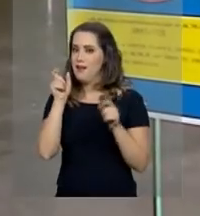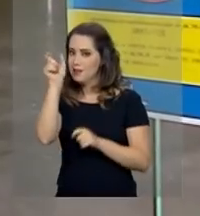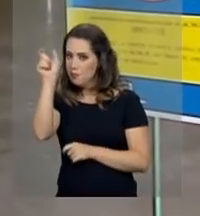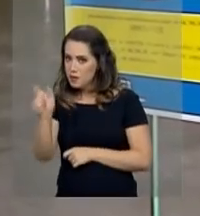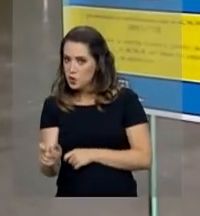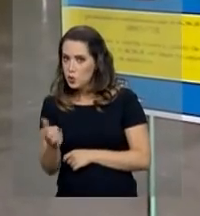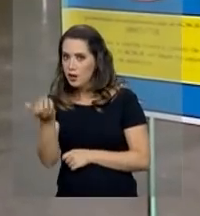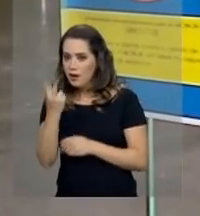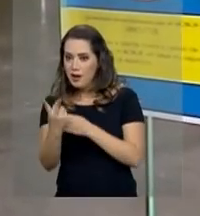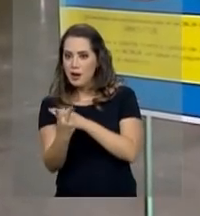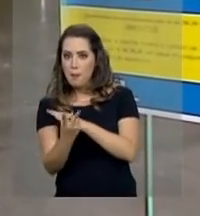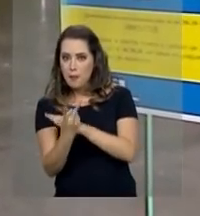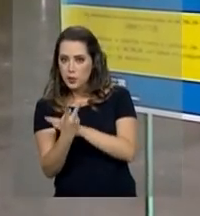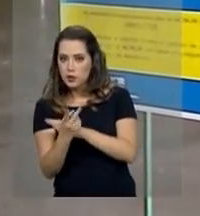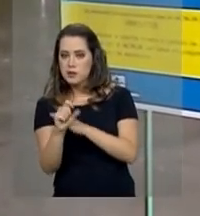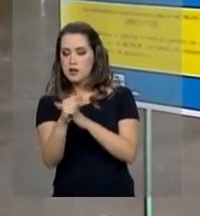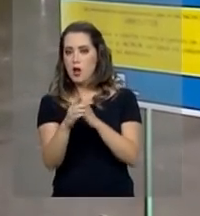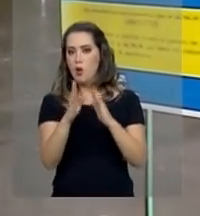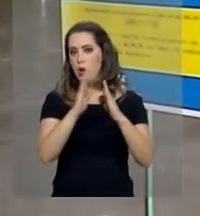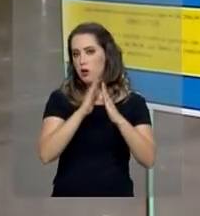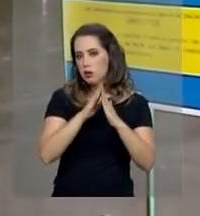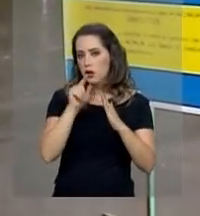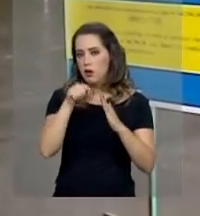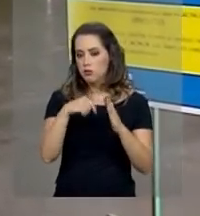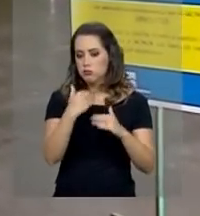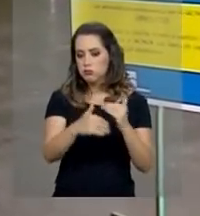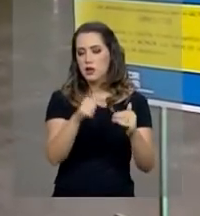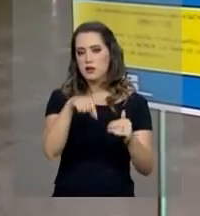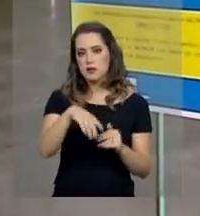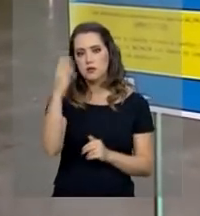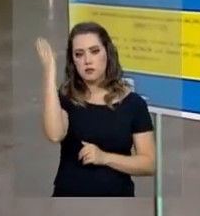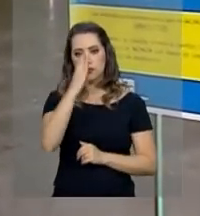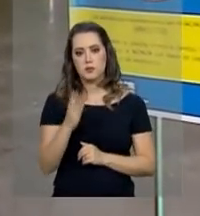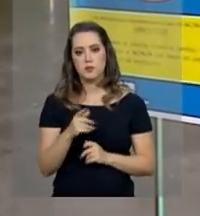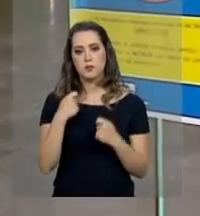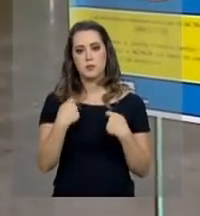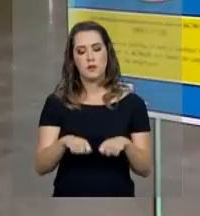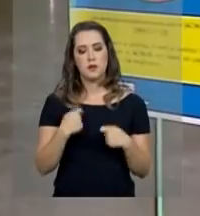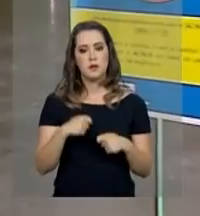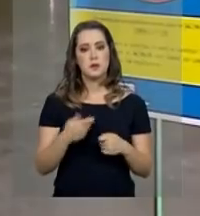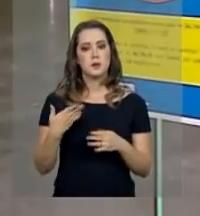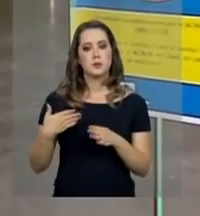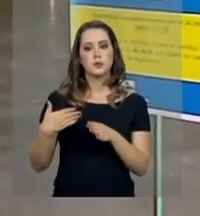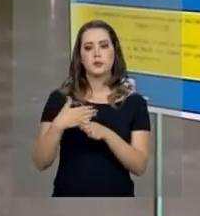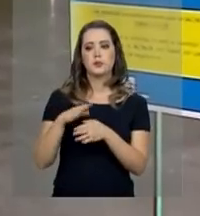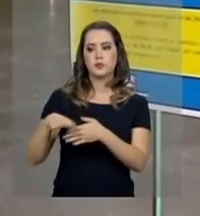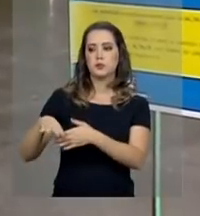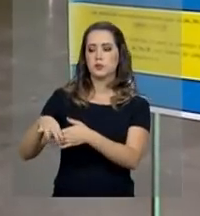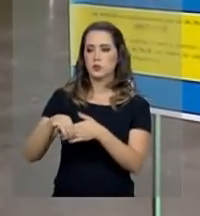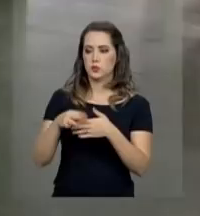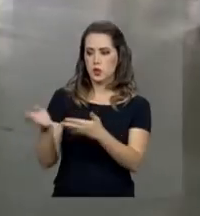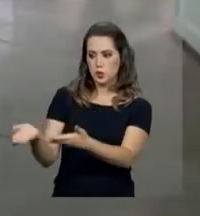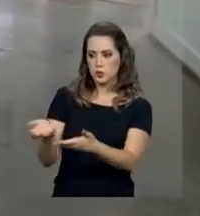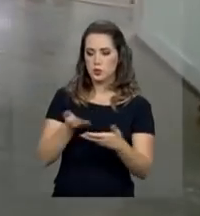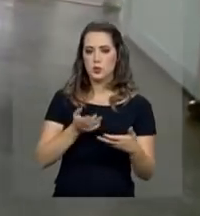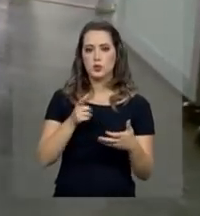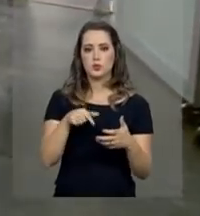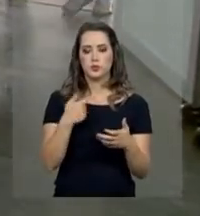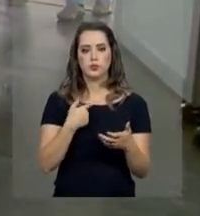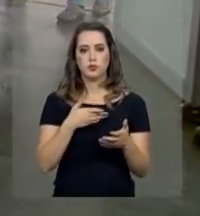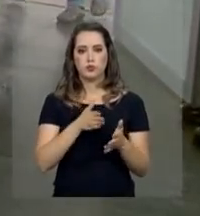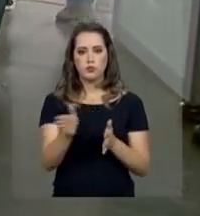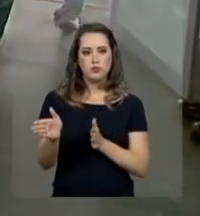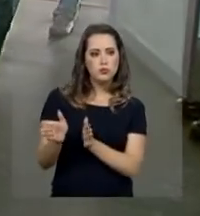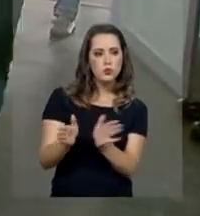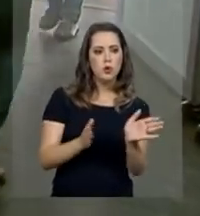solicitam refúgio ou residência temporária ou permanente, eles são conduzidos ao posto de triagem. Na triagem,